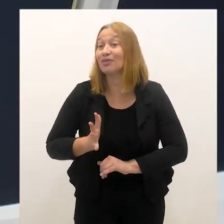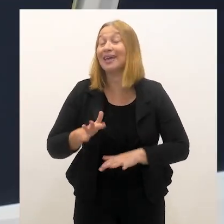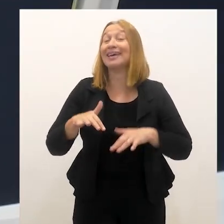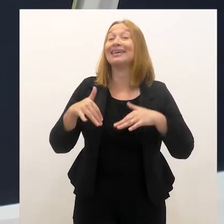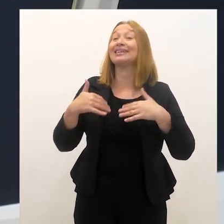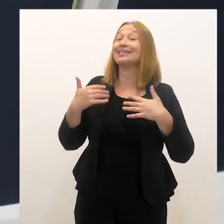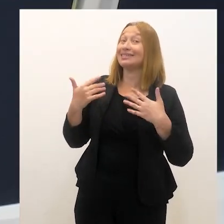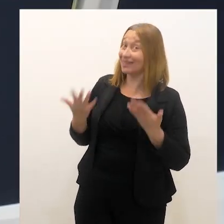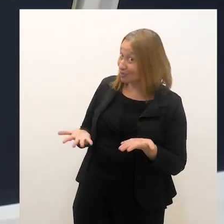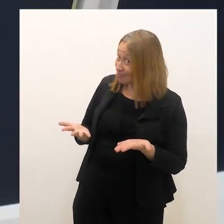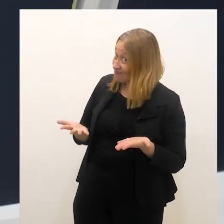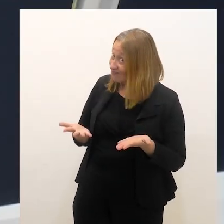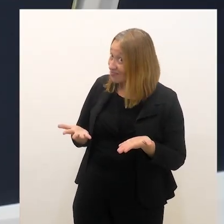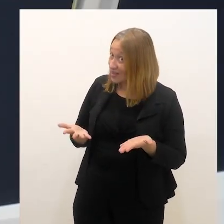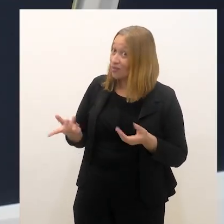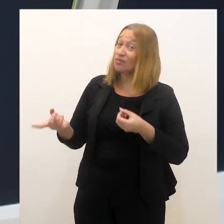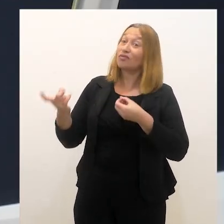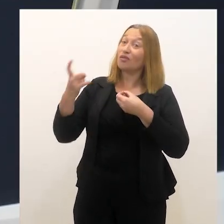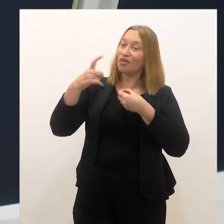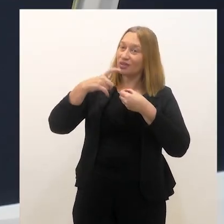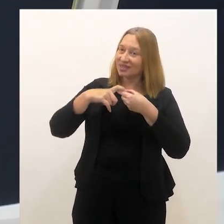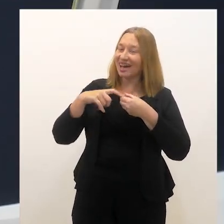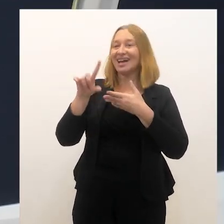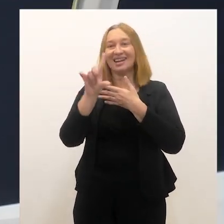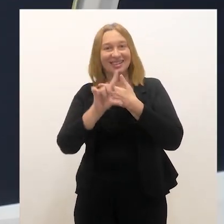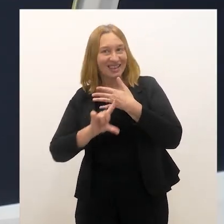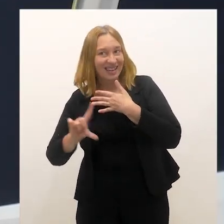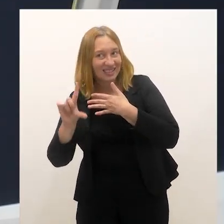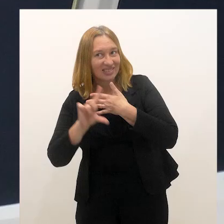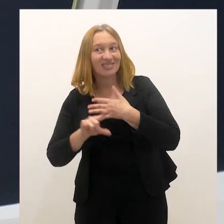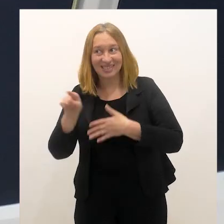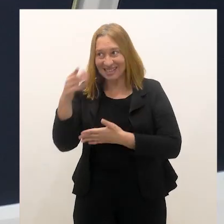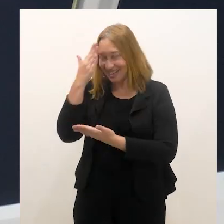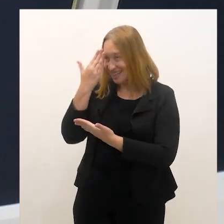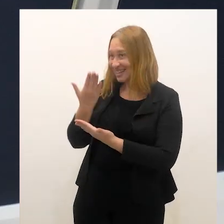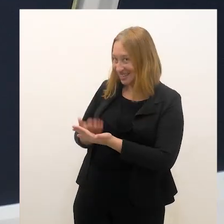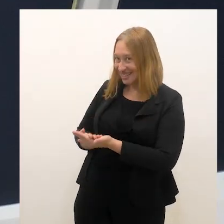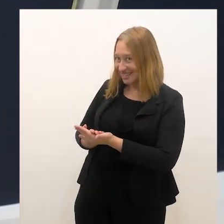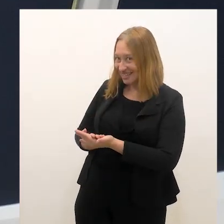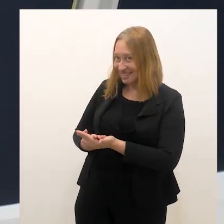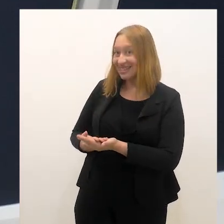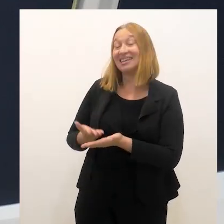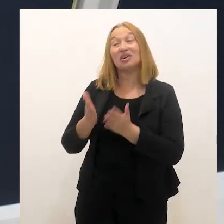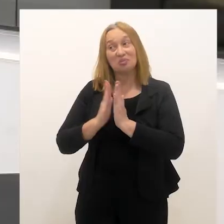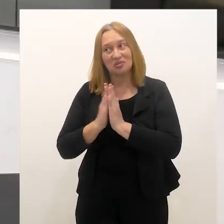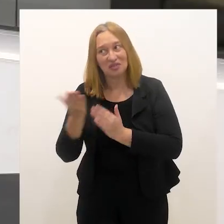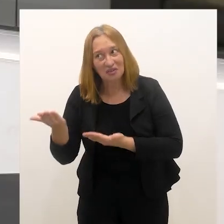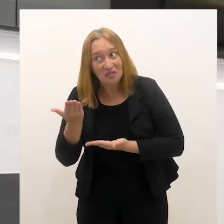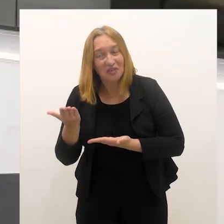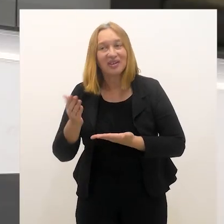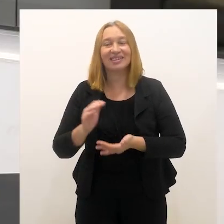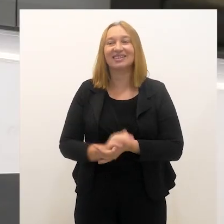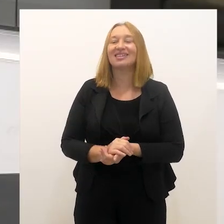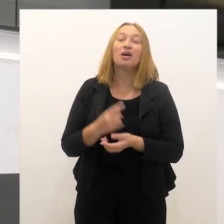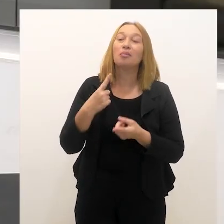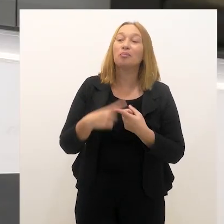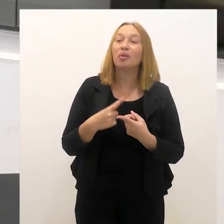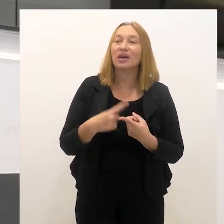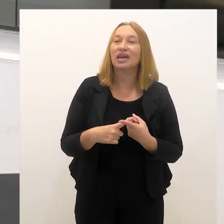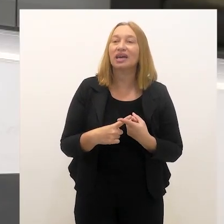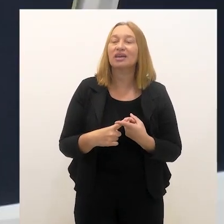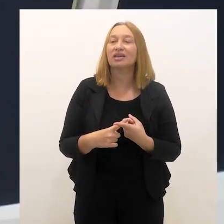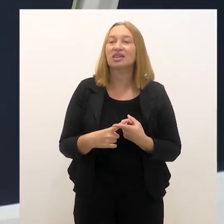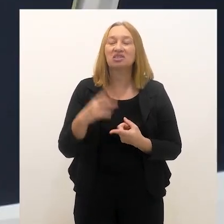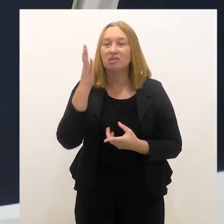Então, aí vamos voltar à literatura. Você acredita? Vamos voltar à literatura. Por favor.